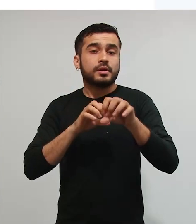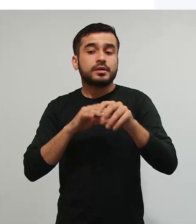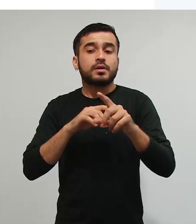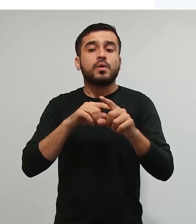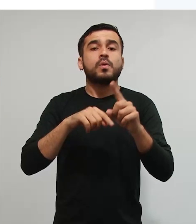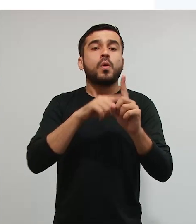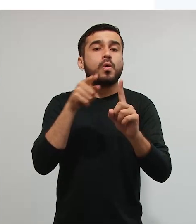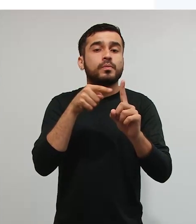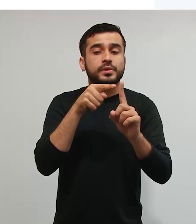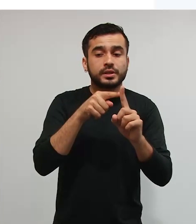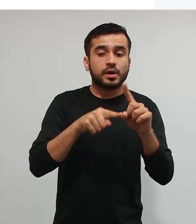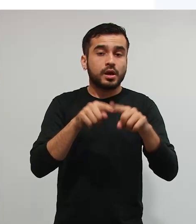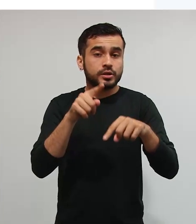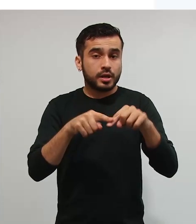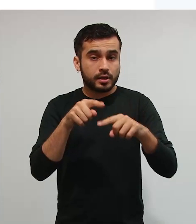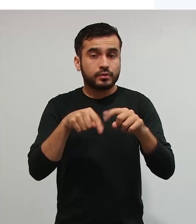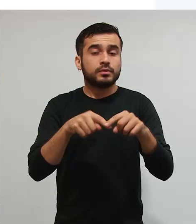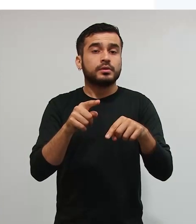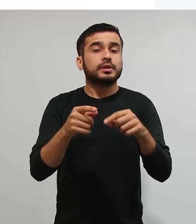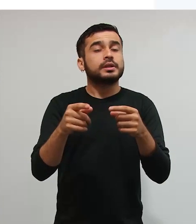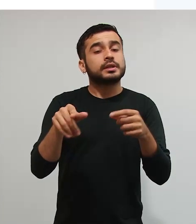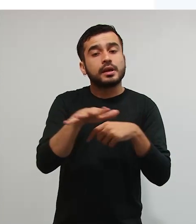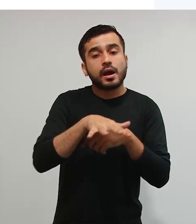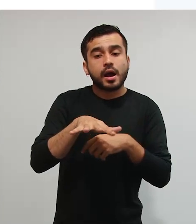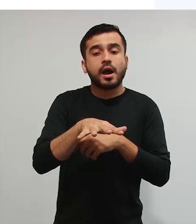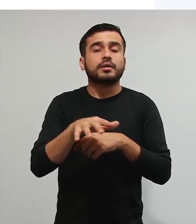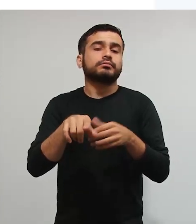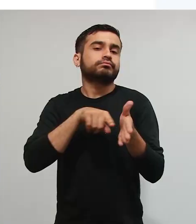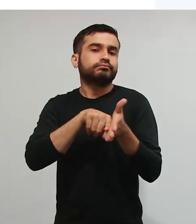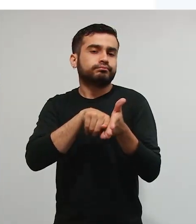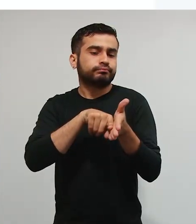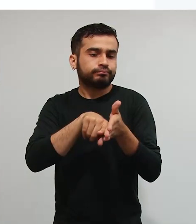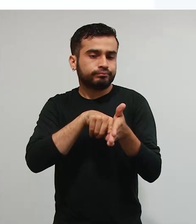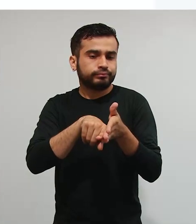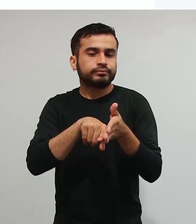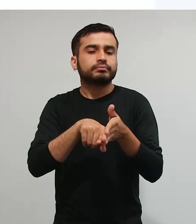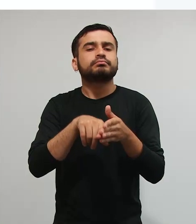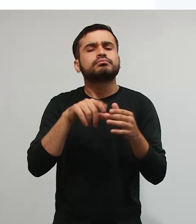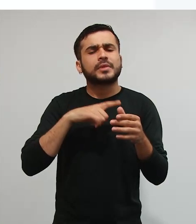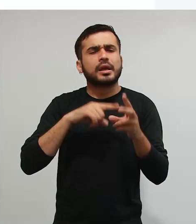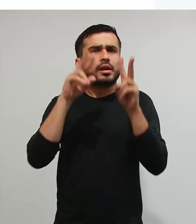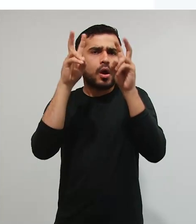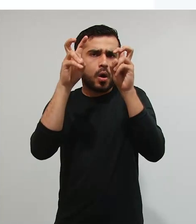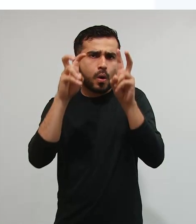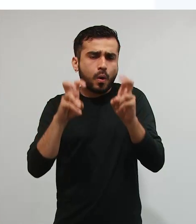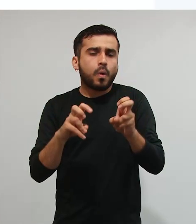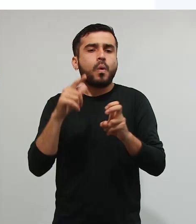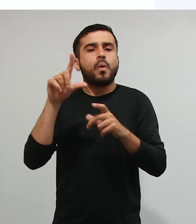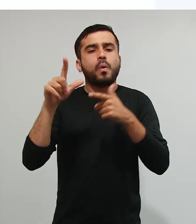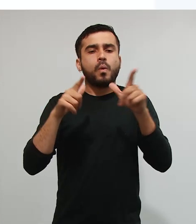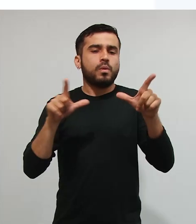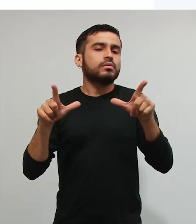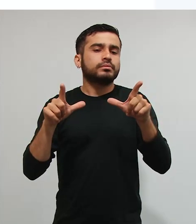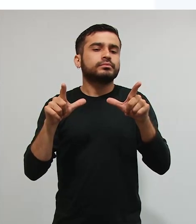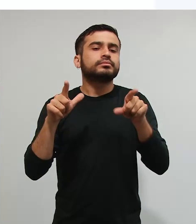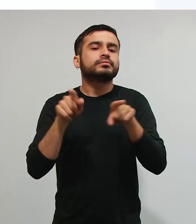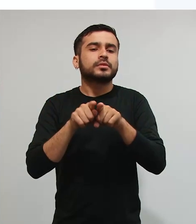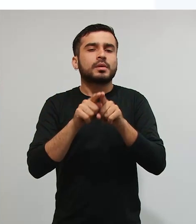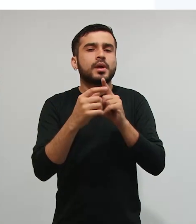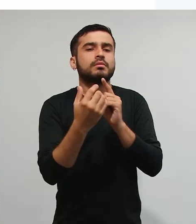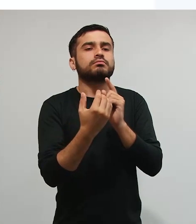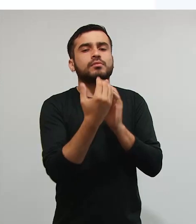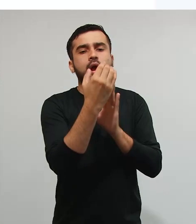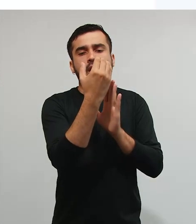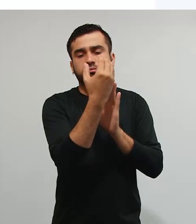Educação, Objeto e Campo Investigativo. Né? Já está até destacado aqui, mas existem outros títulos que são, os